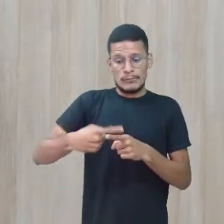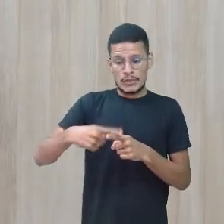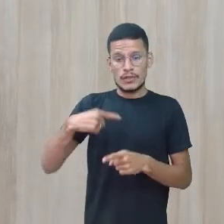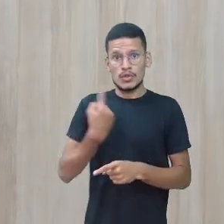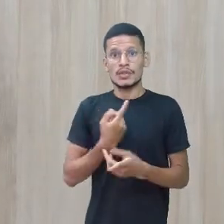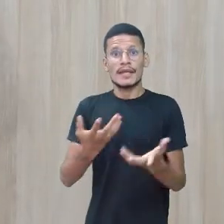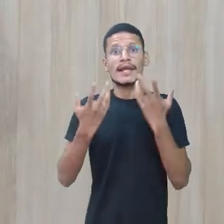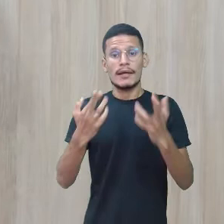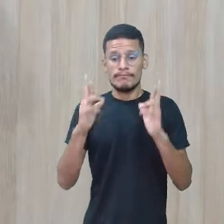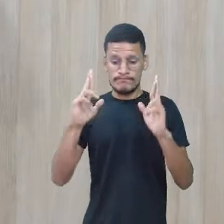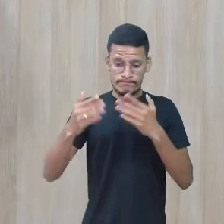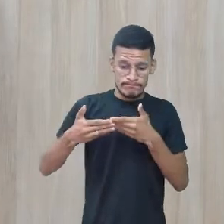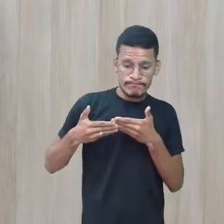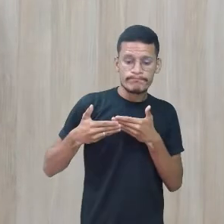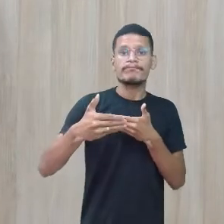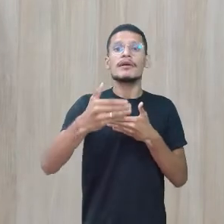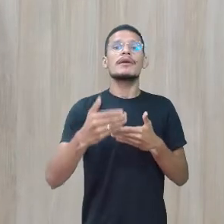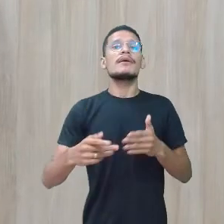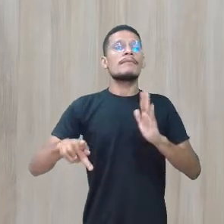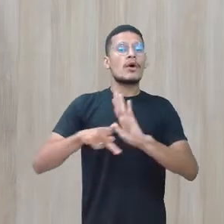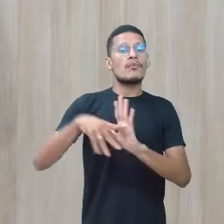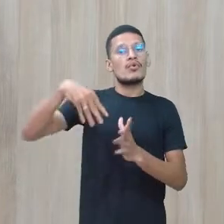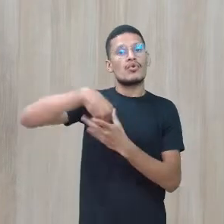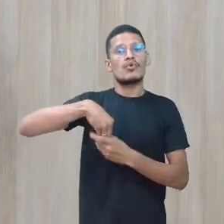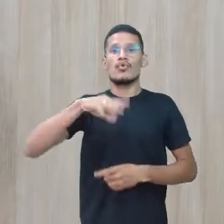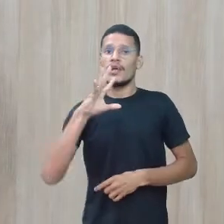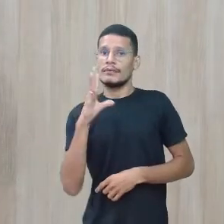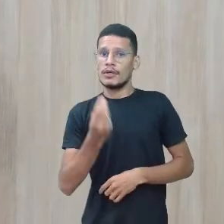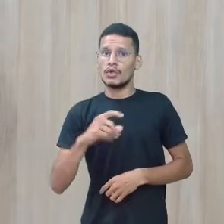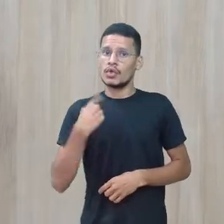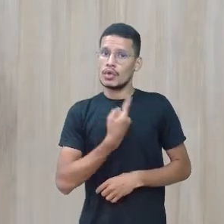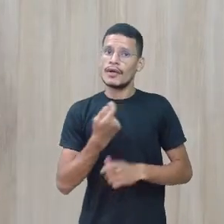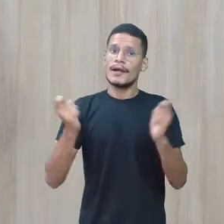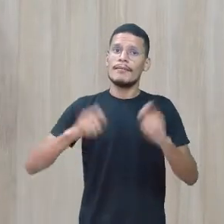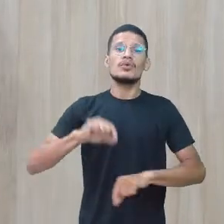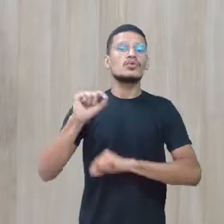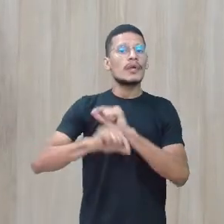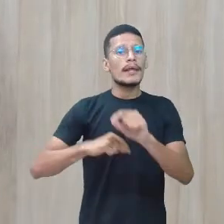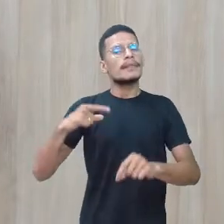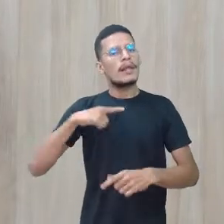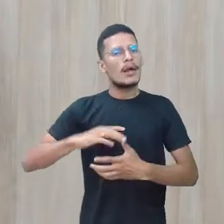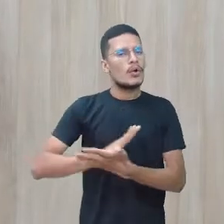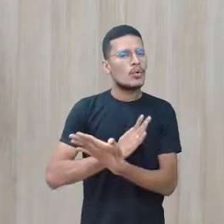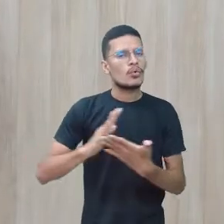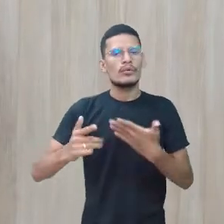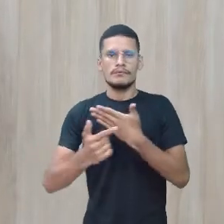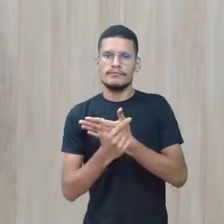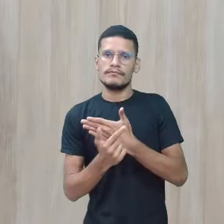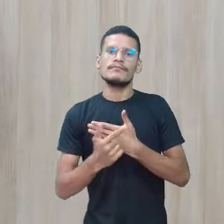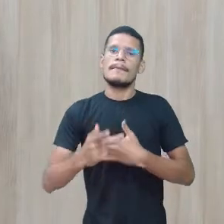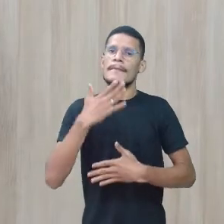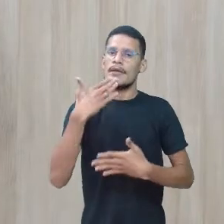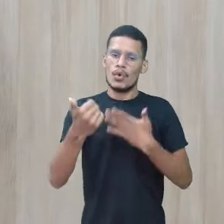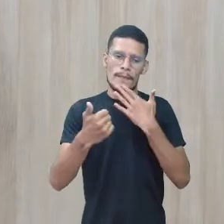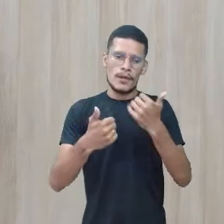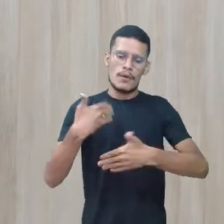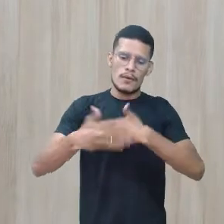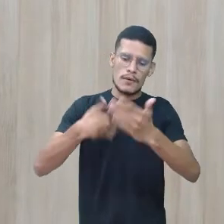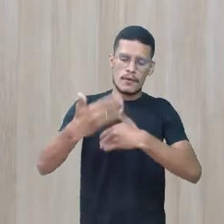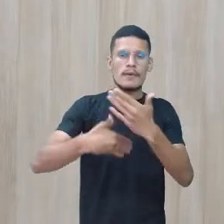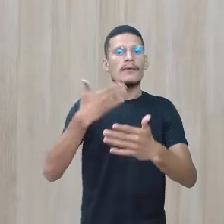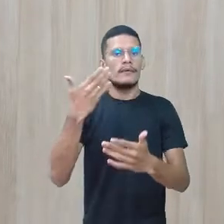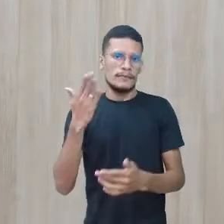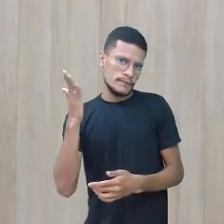na frente, pelo conhecimento, a gente possa, né, assumir alguns papéis, né, melhores, assim, ou